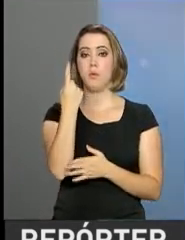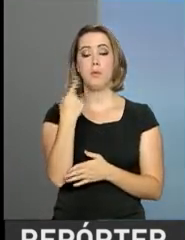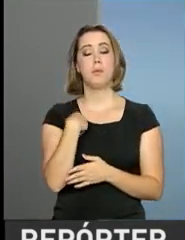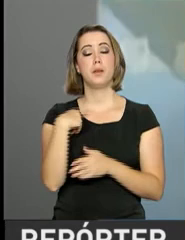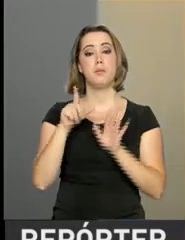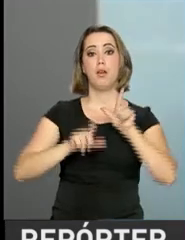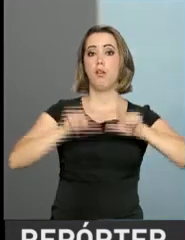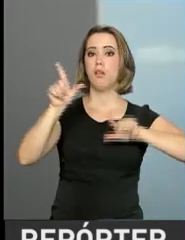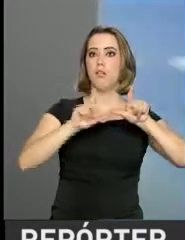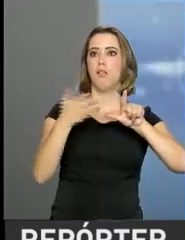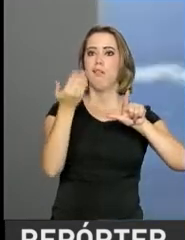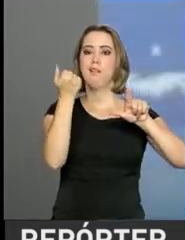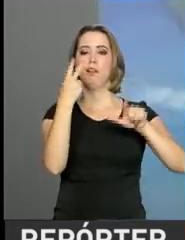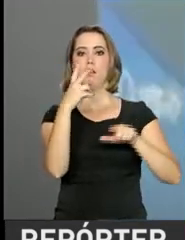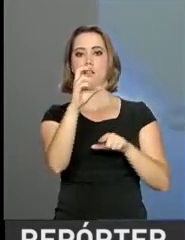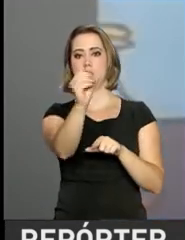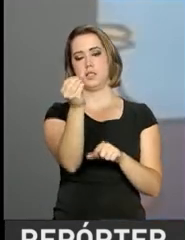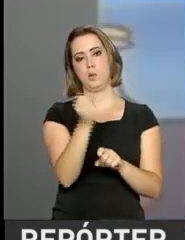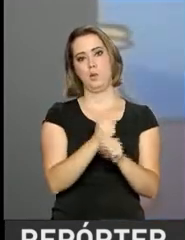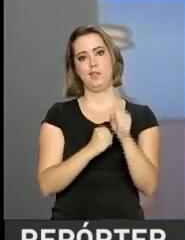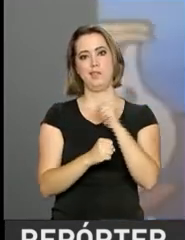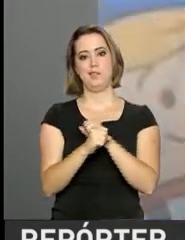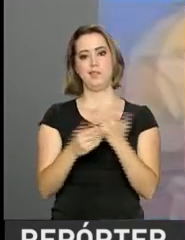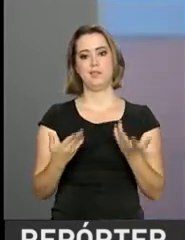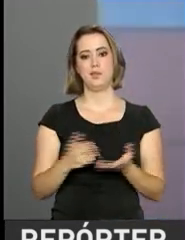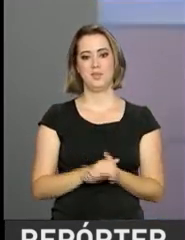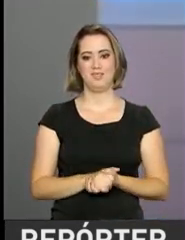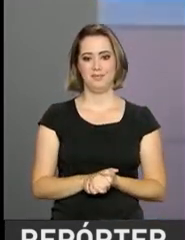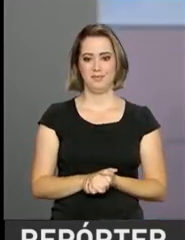exibido há quase 50 anos